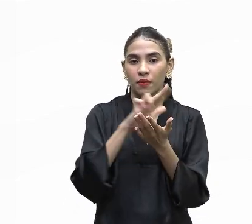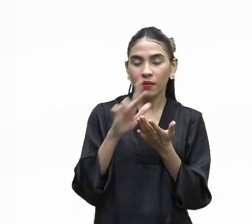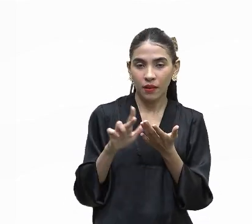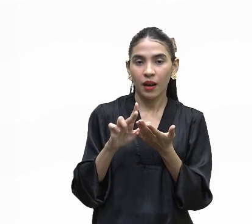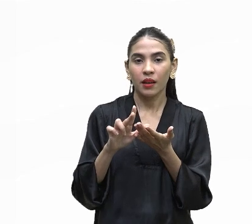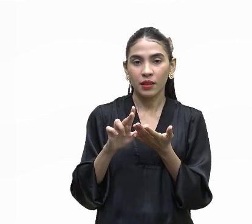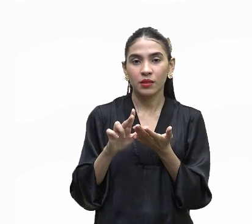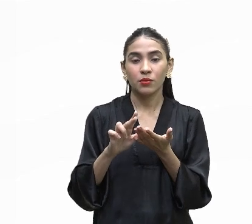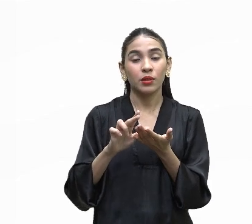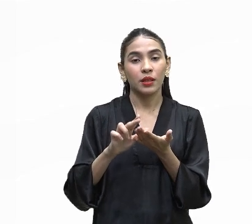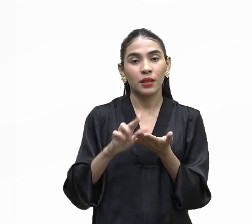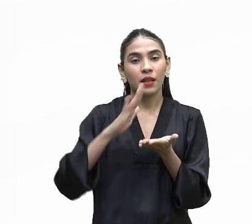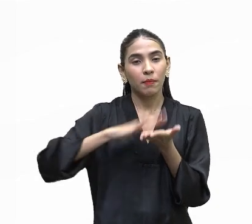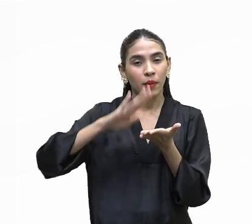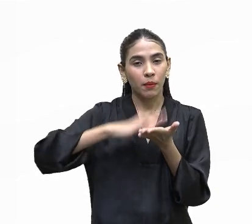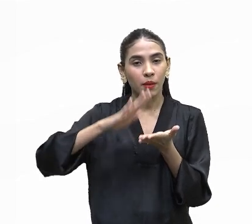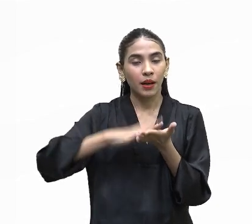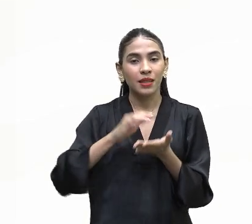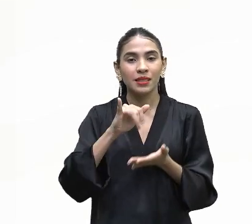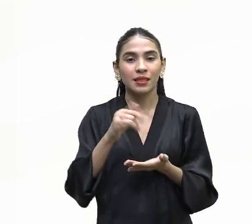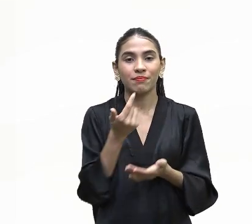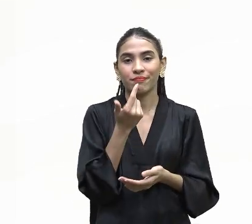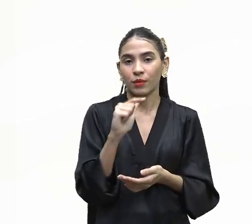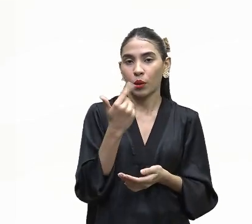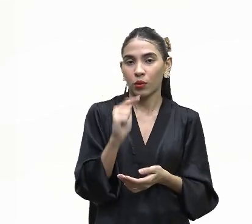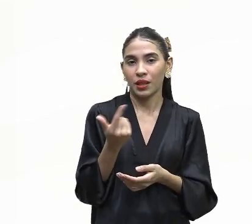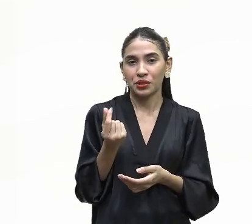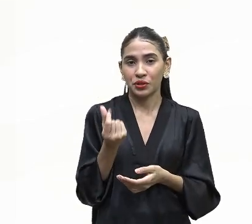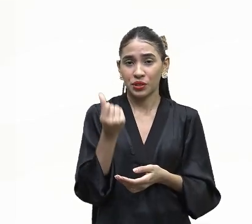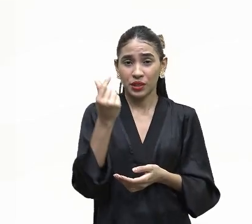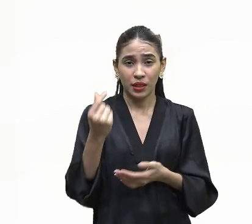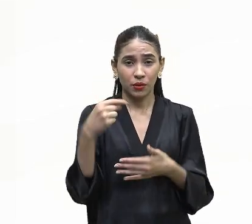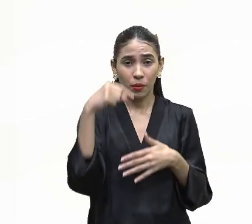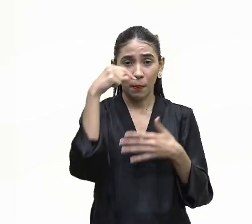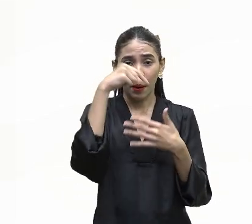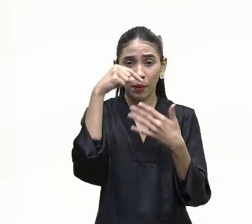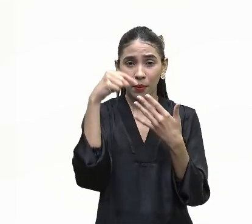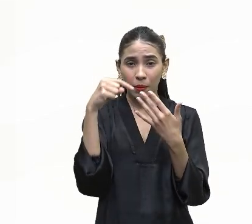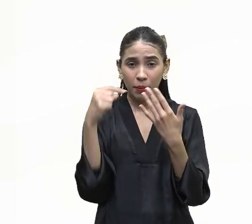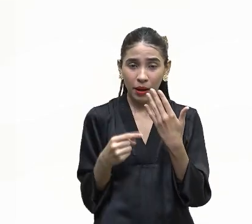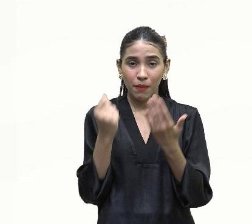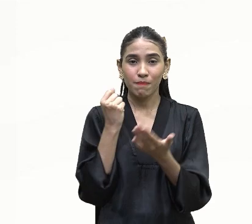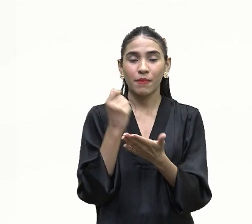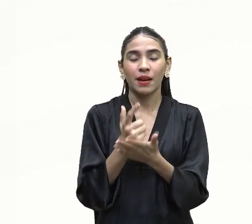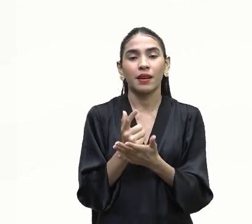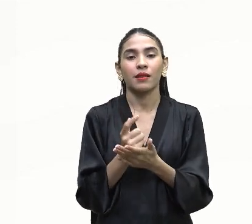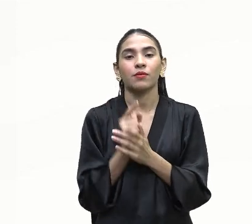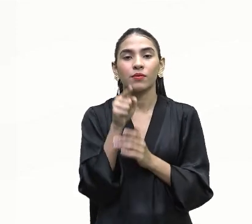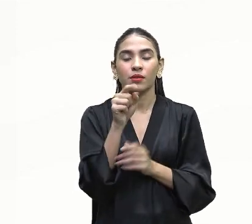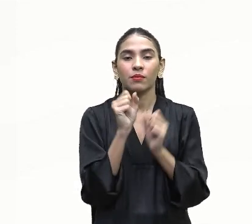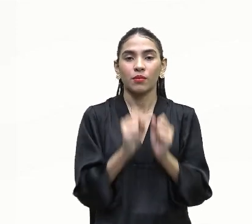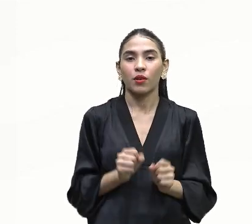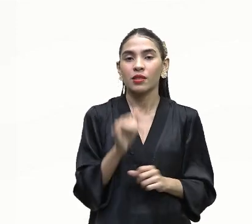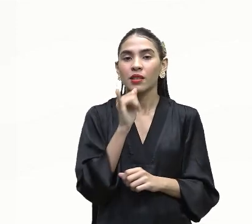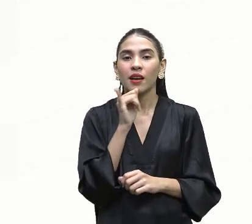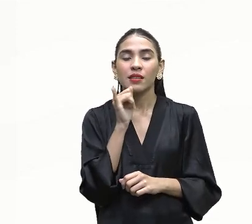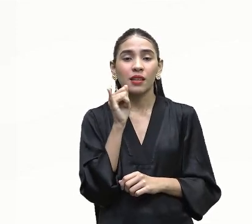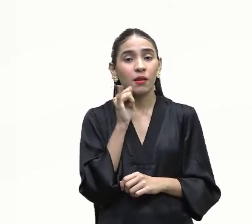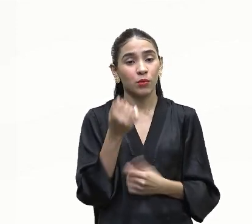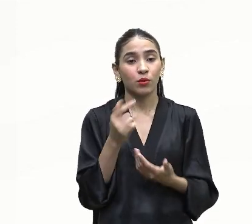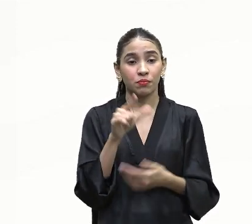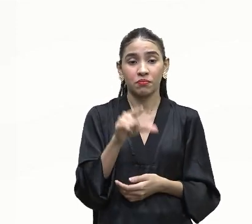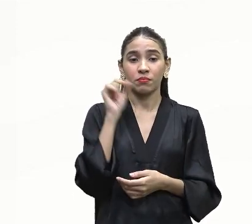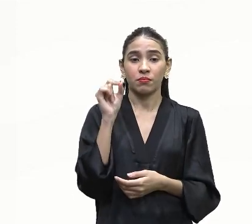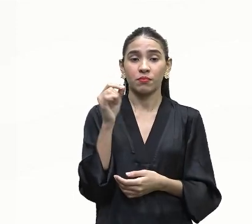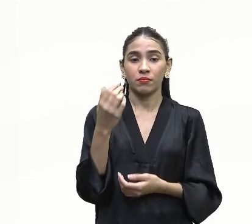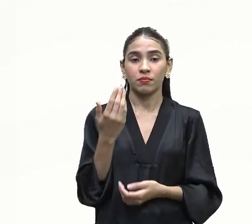E se a gente não tem o suficiente para pagar tudo isso, a gente pode ter essa alternativa